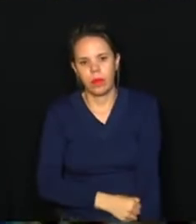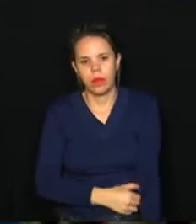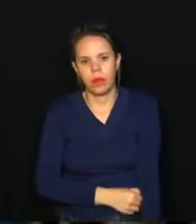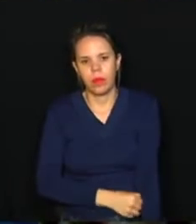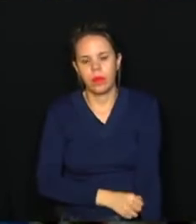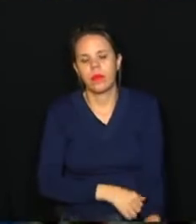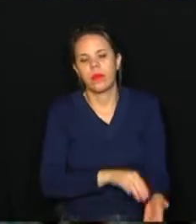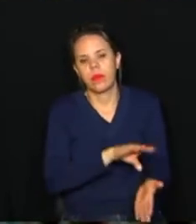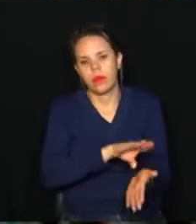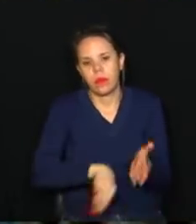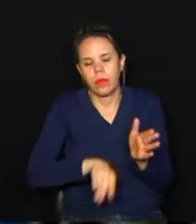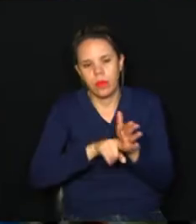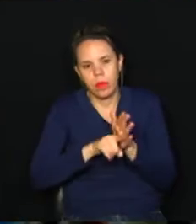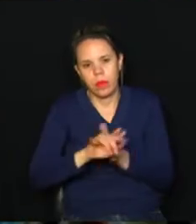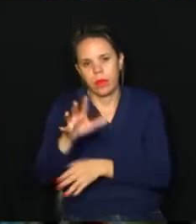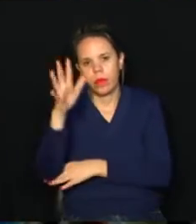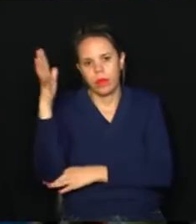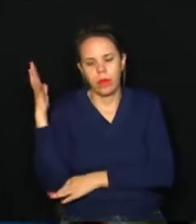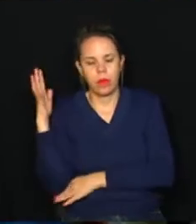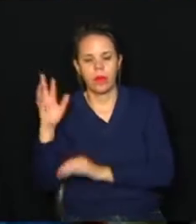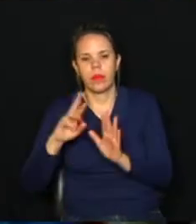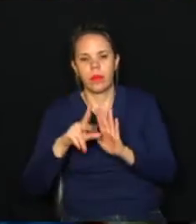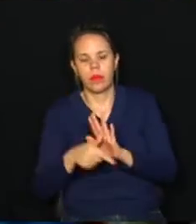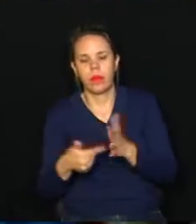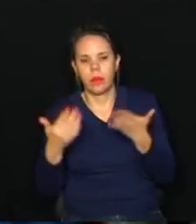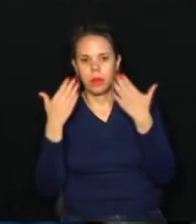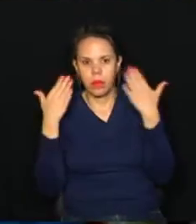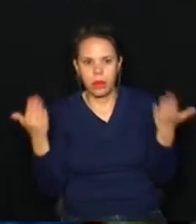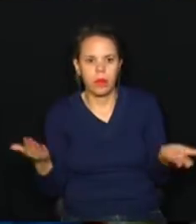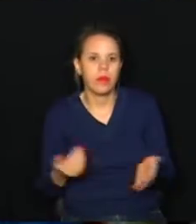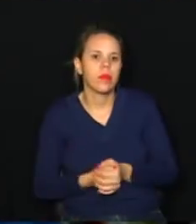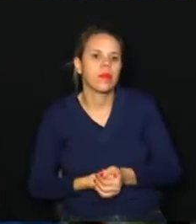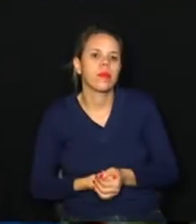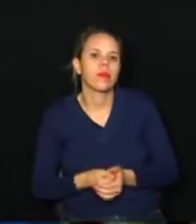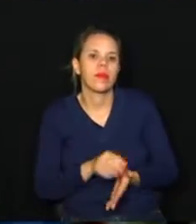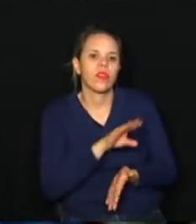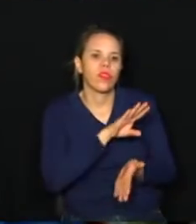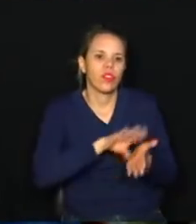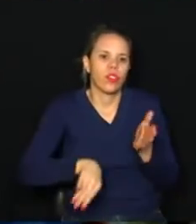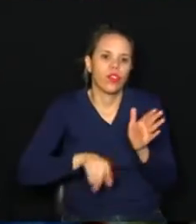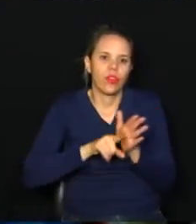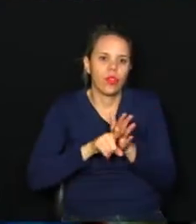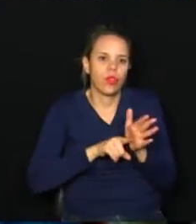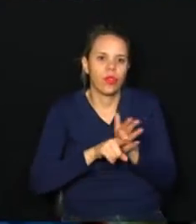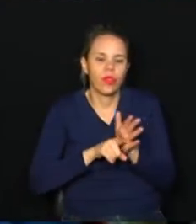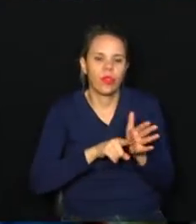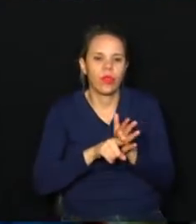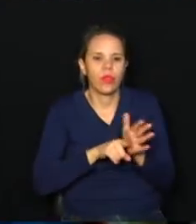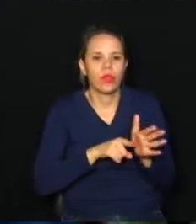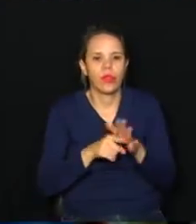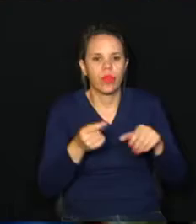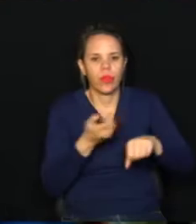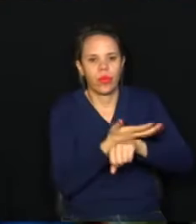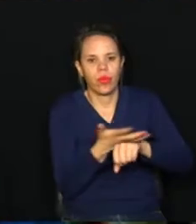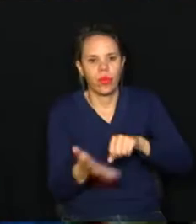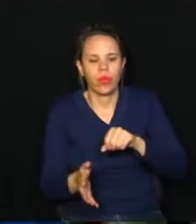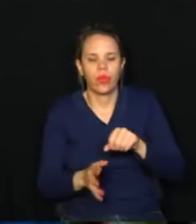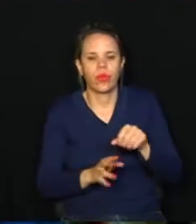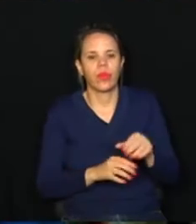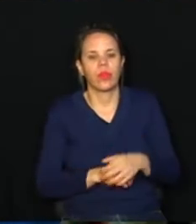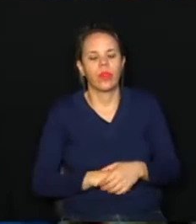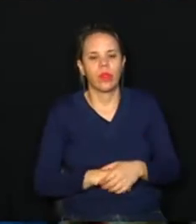Instituto Florestal, a SUSEM, explicitamente, e extinguiu o Instituto de Botânica e o Instituto Geológico